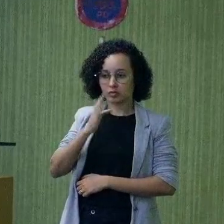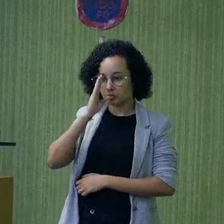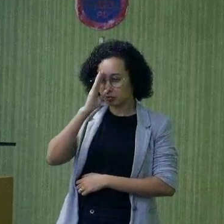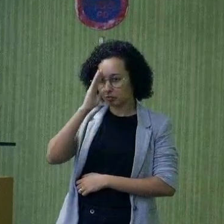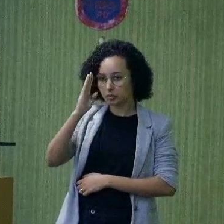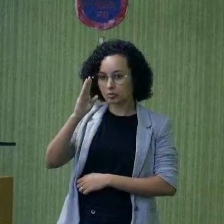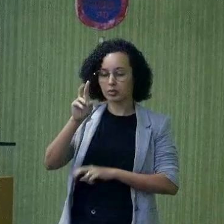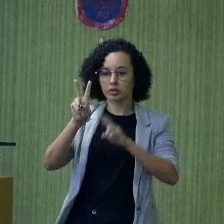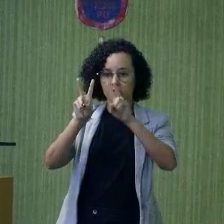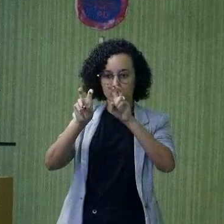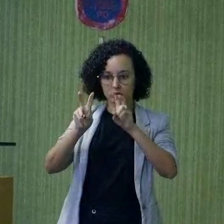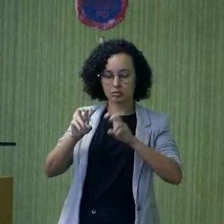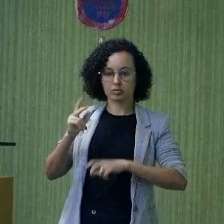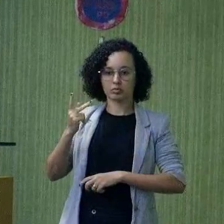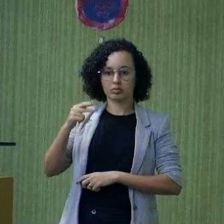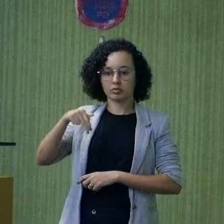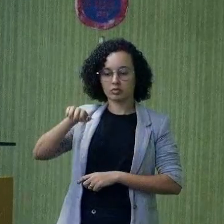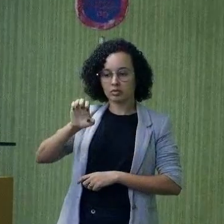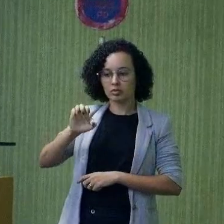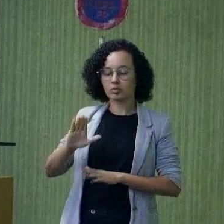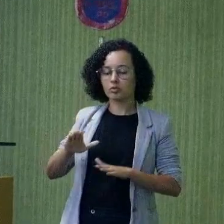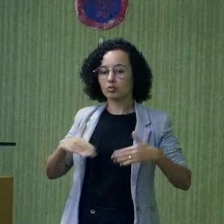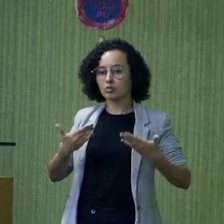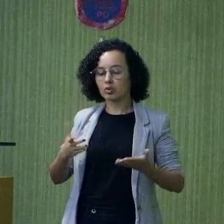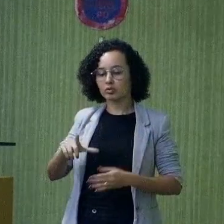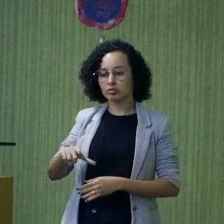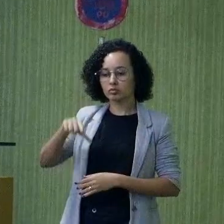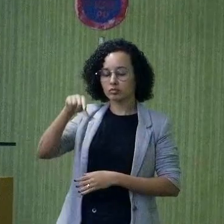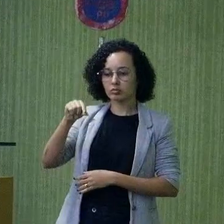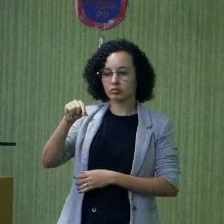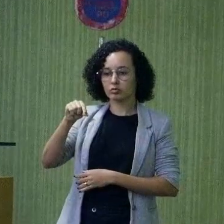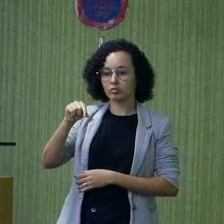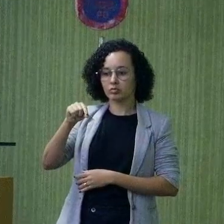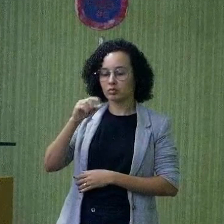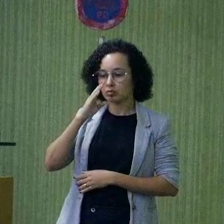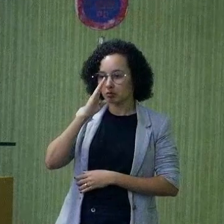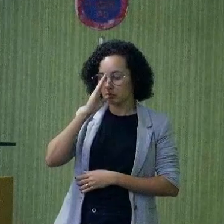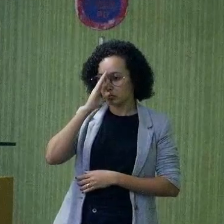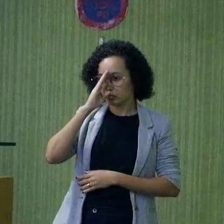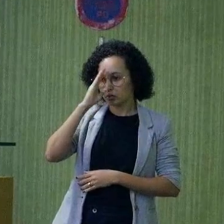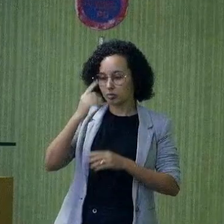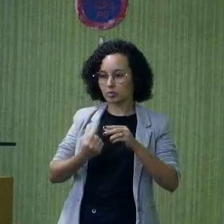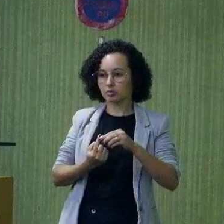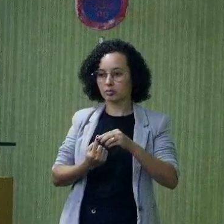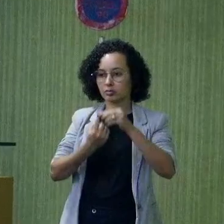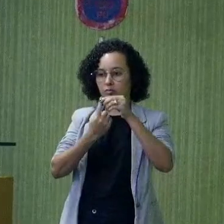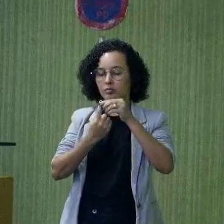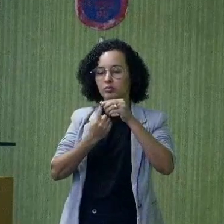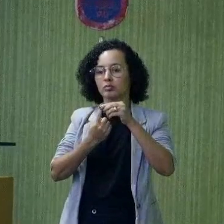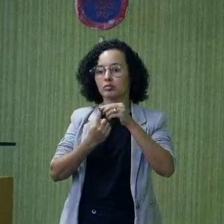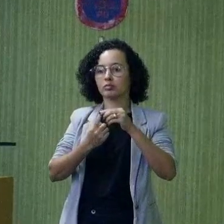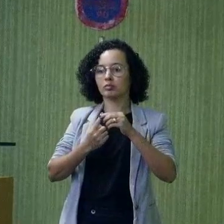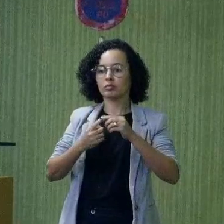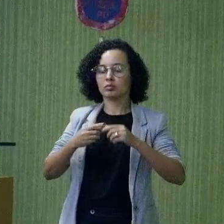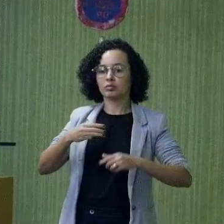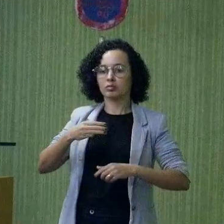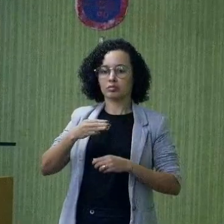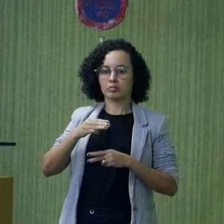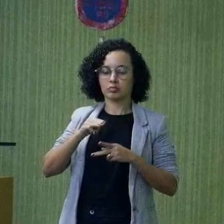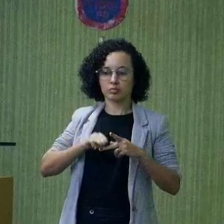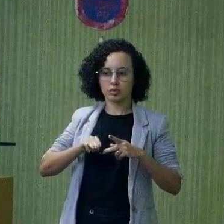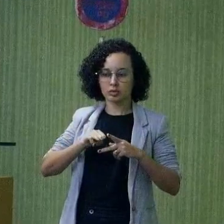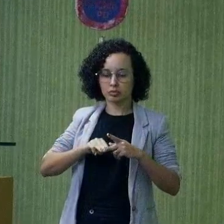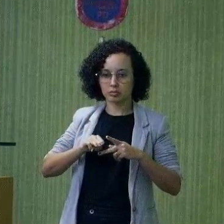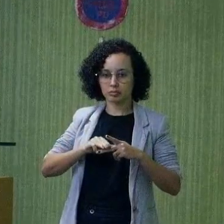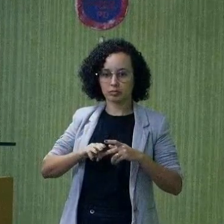pne Qual deveria ser aquela a ser priorizada pelo Ministério Público através das promotorias procuradorias com